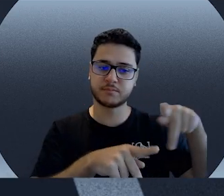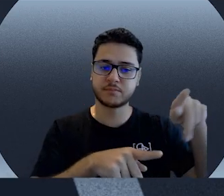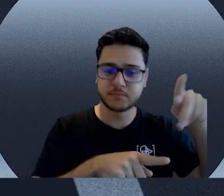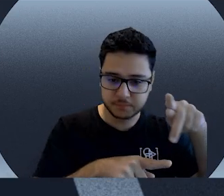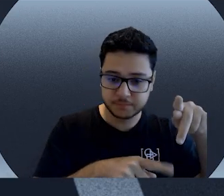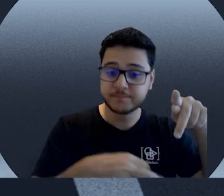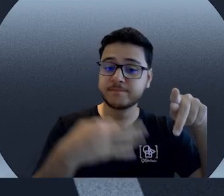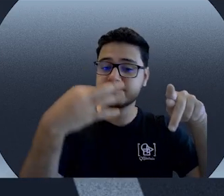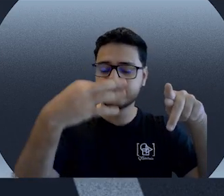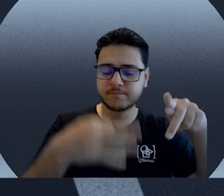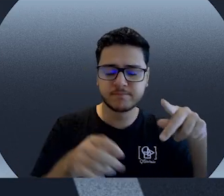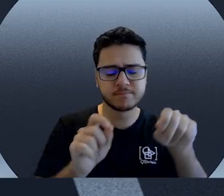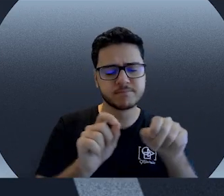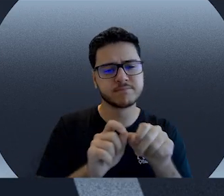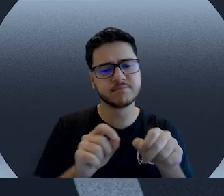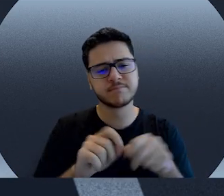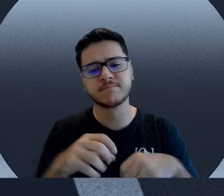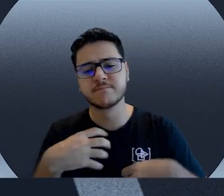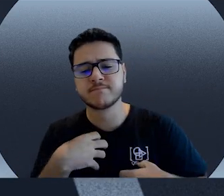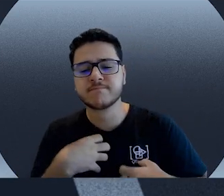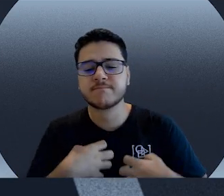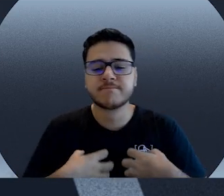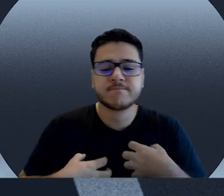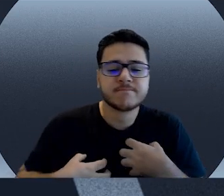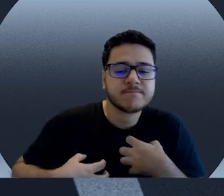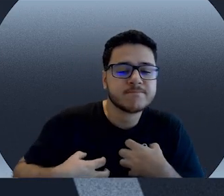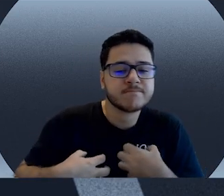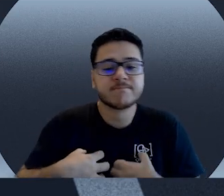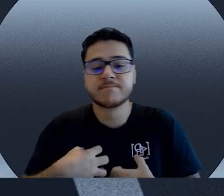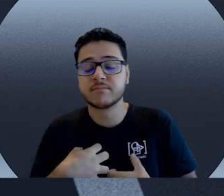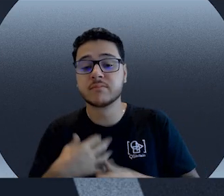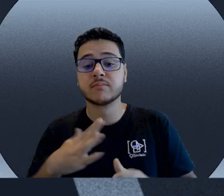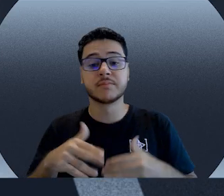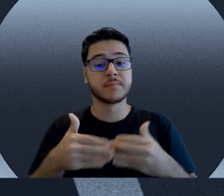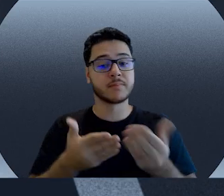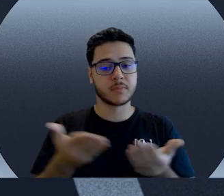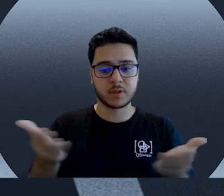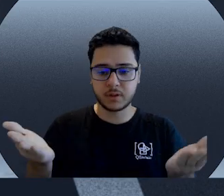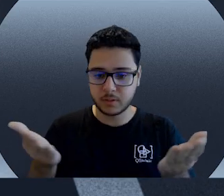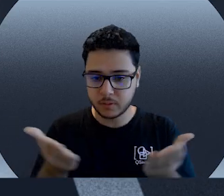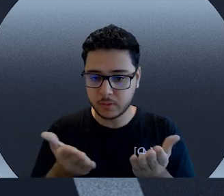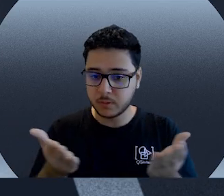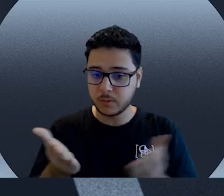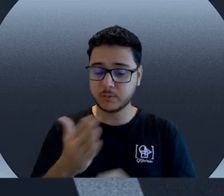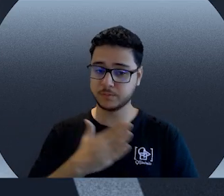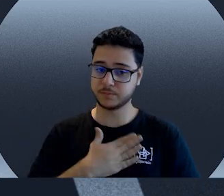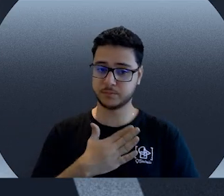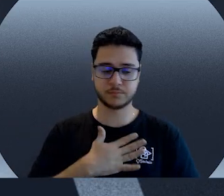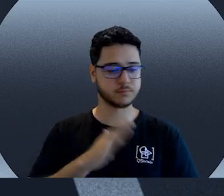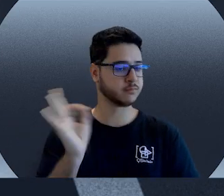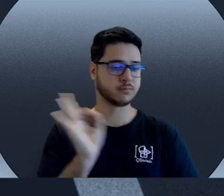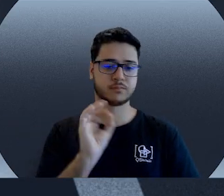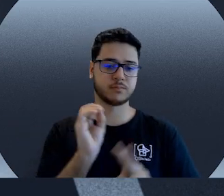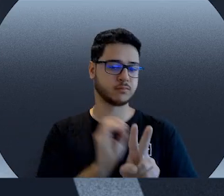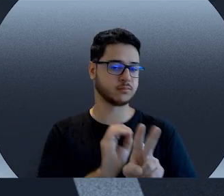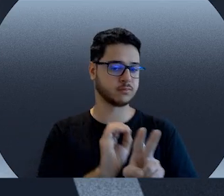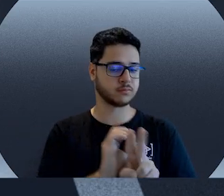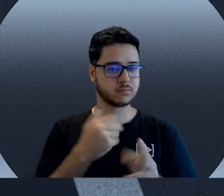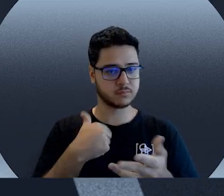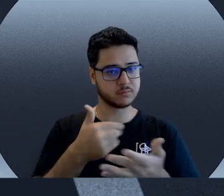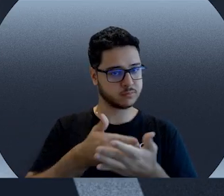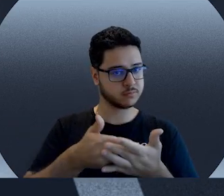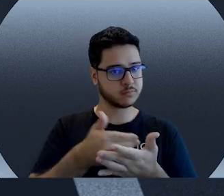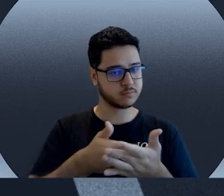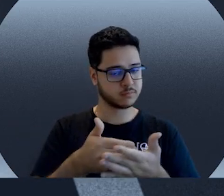indagação que mexe um pouco com a gente, né? Será que hoje em dia, eu, quanto uma pessoa não indígena, estou tratando